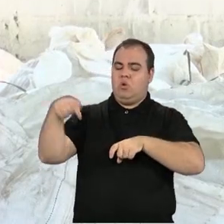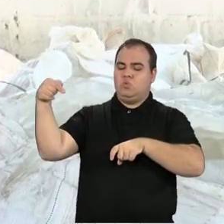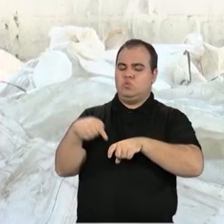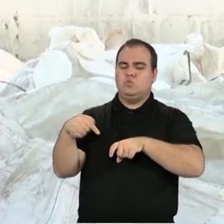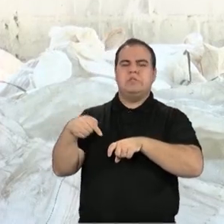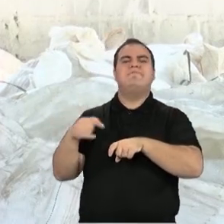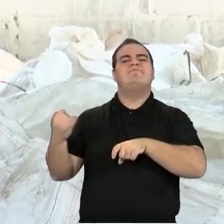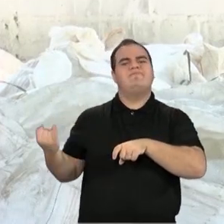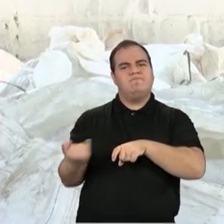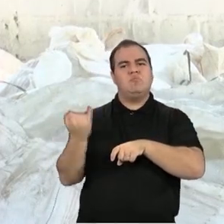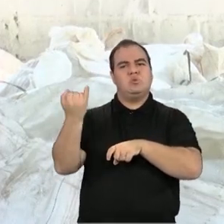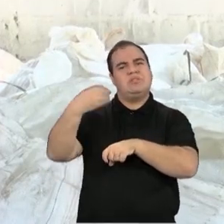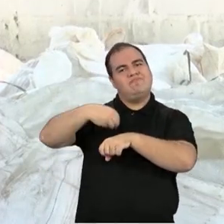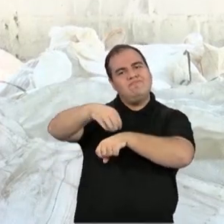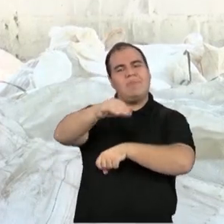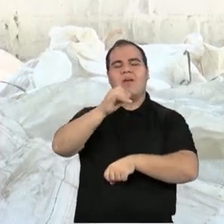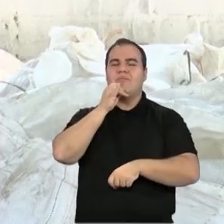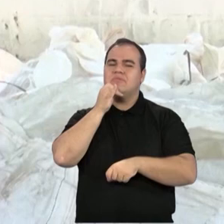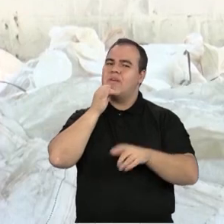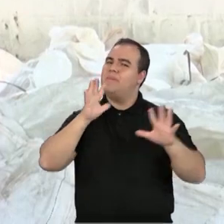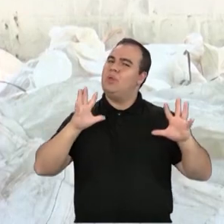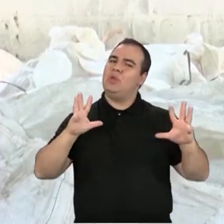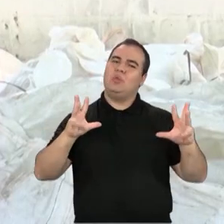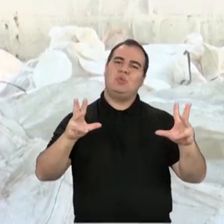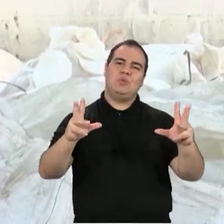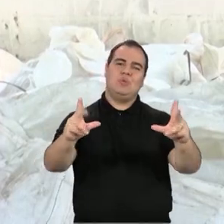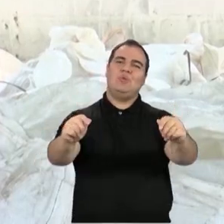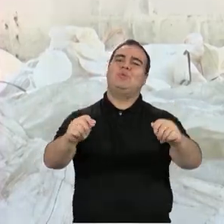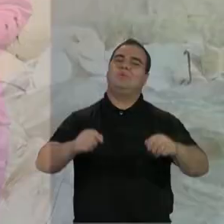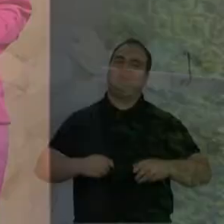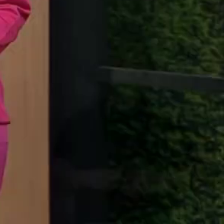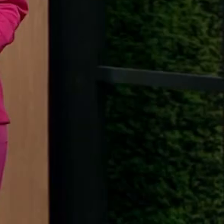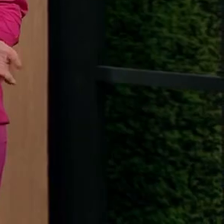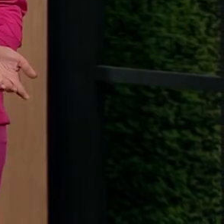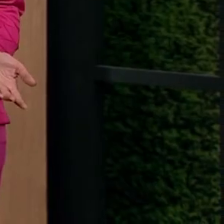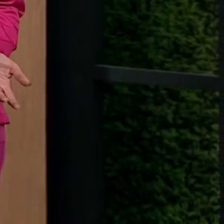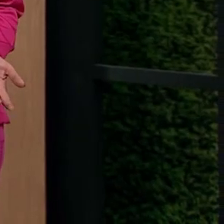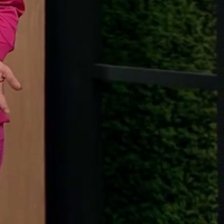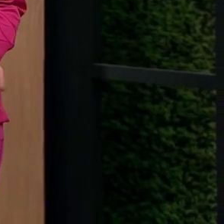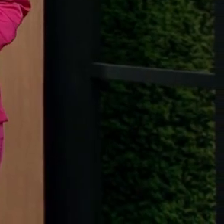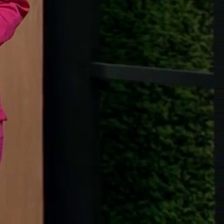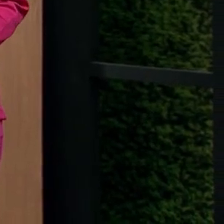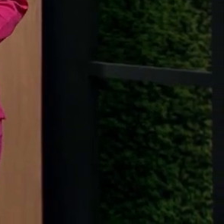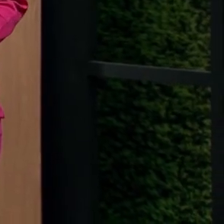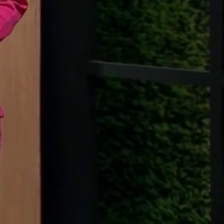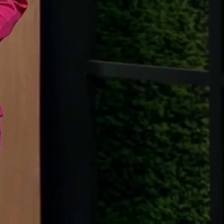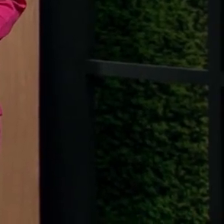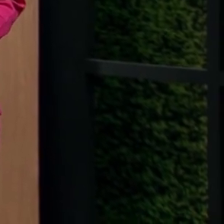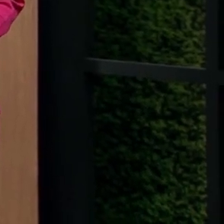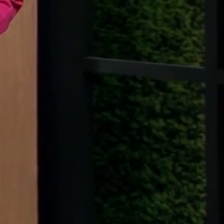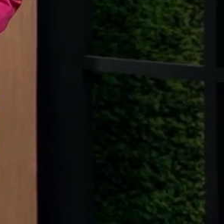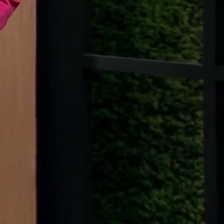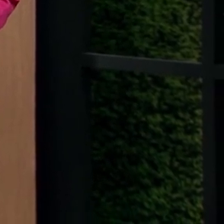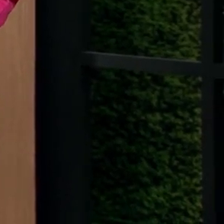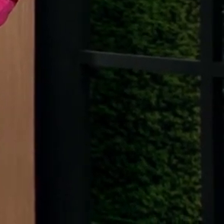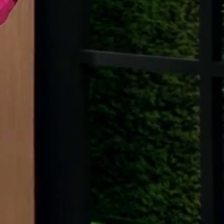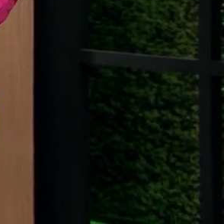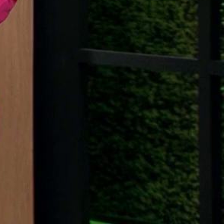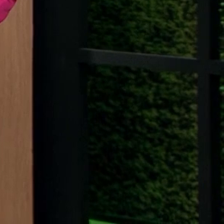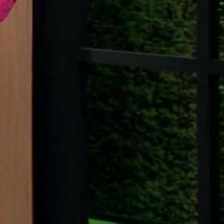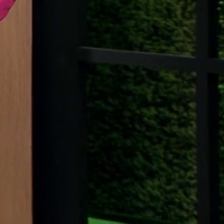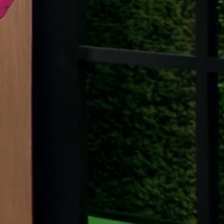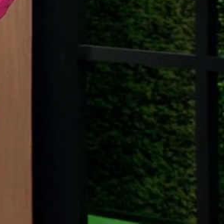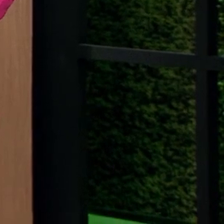silenciosamente, um exemplo a todas as outras cadeias que nós temos no mercado. É, o Brasil, mais uma vez, como referência mundial na